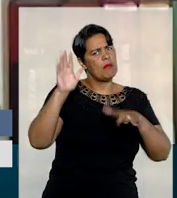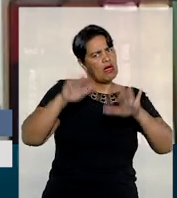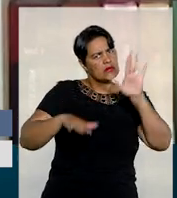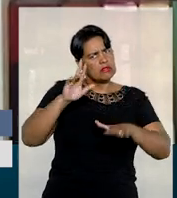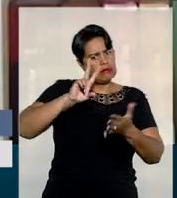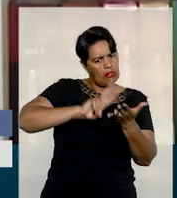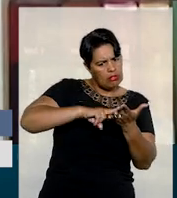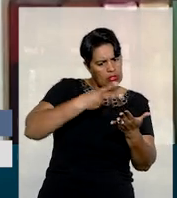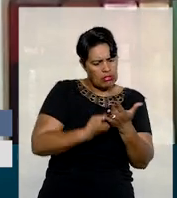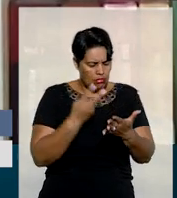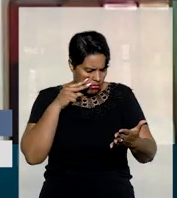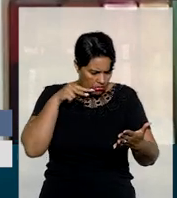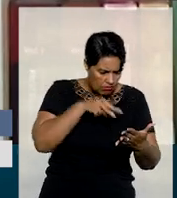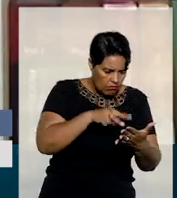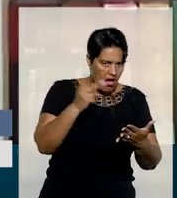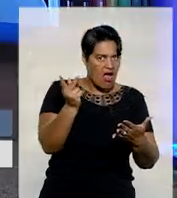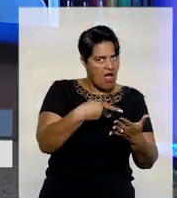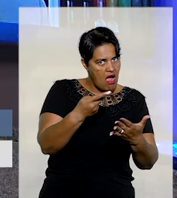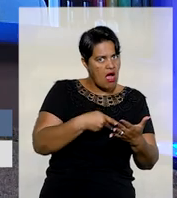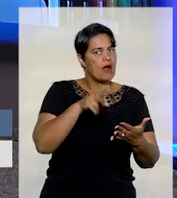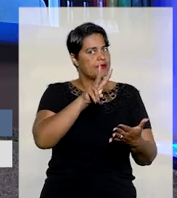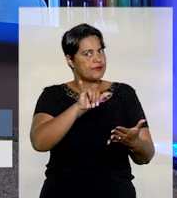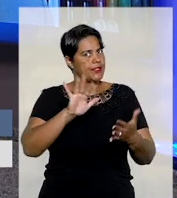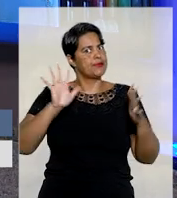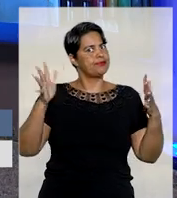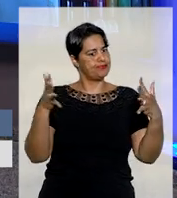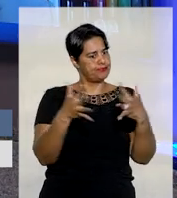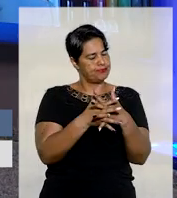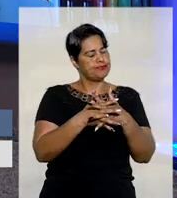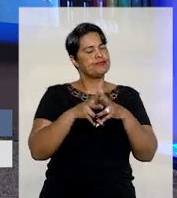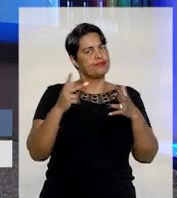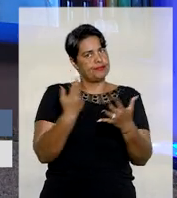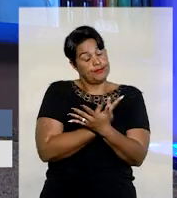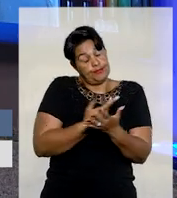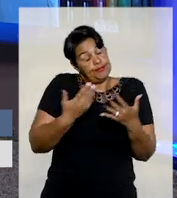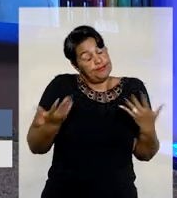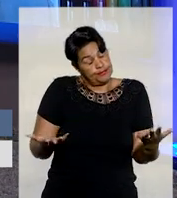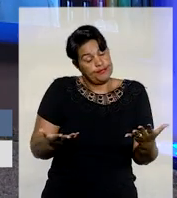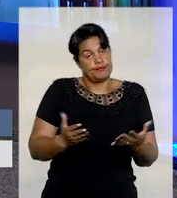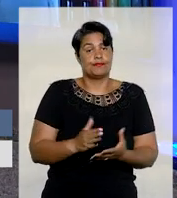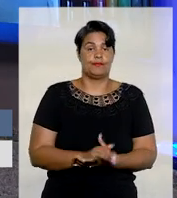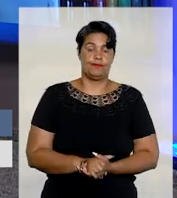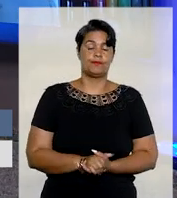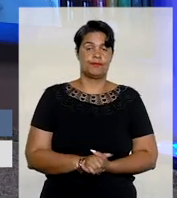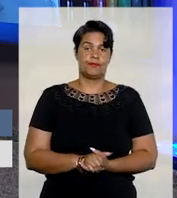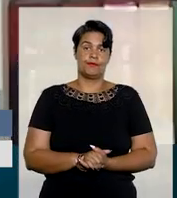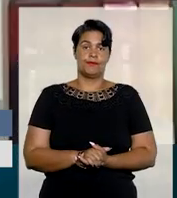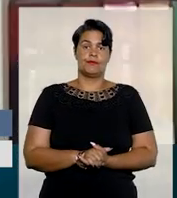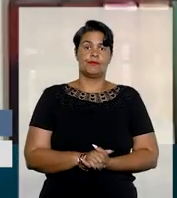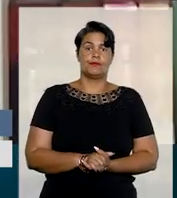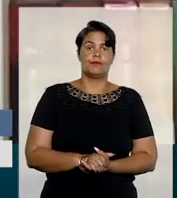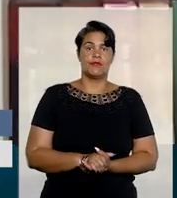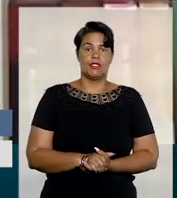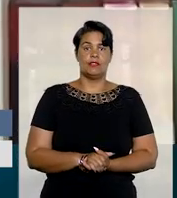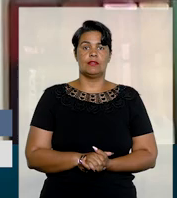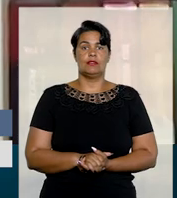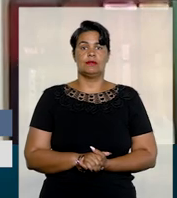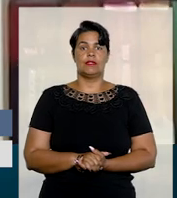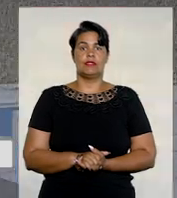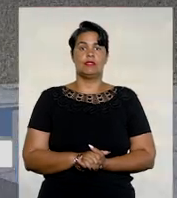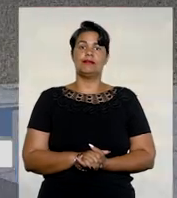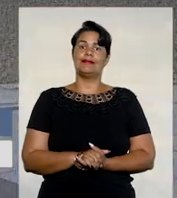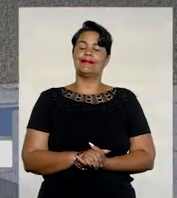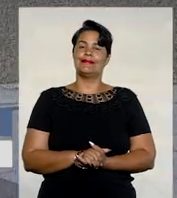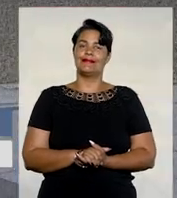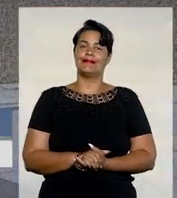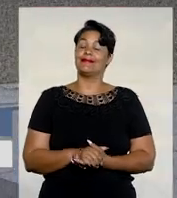interpretações que possam impedir aquela decisão de ser eficaz no final das contas.